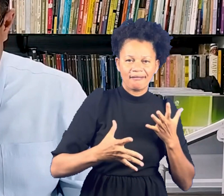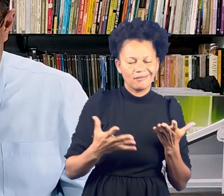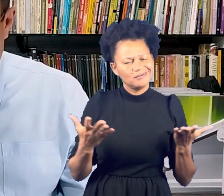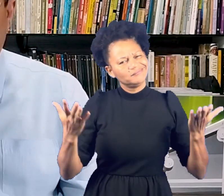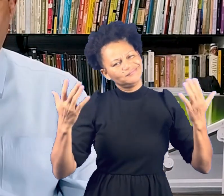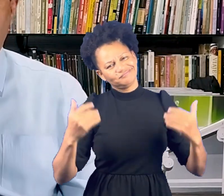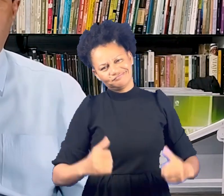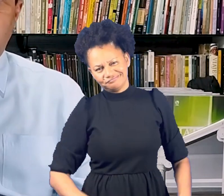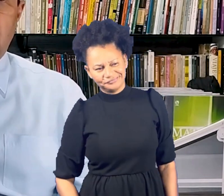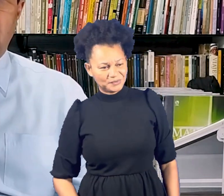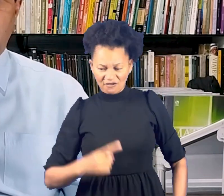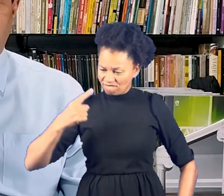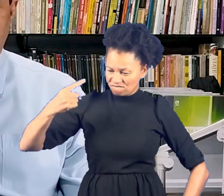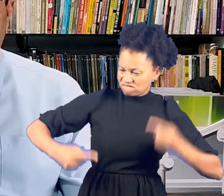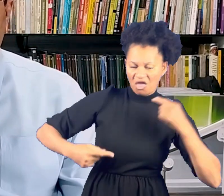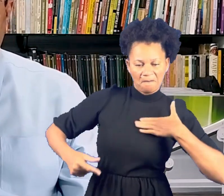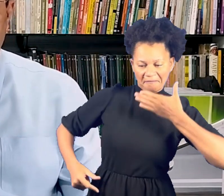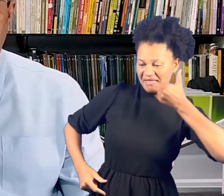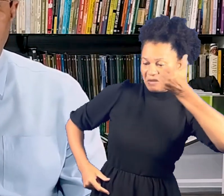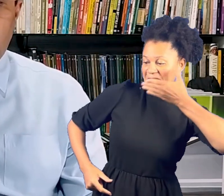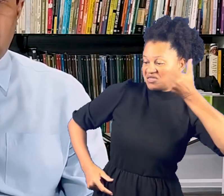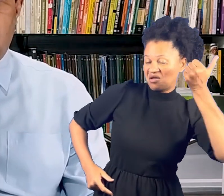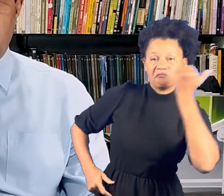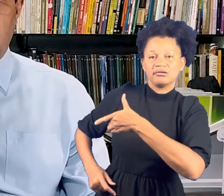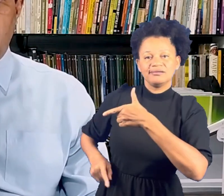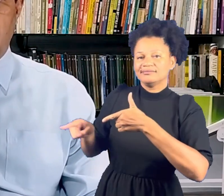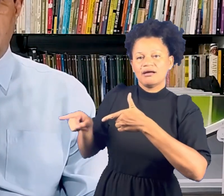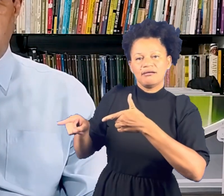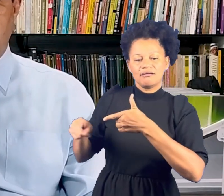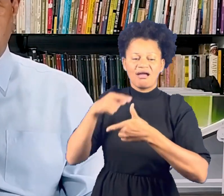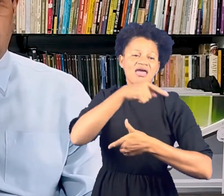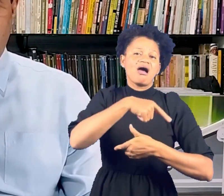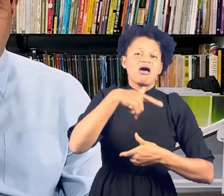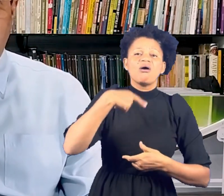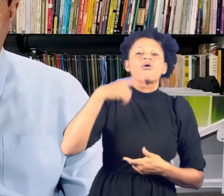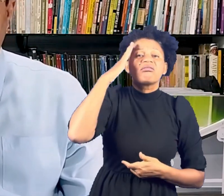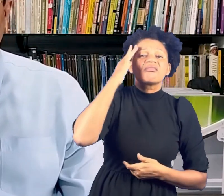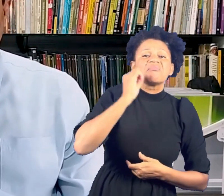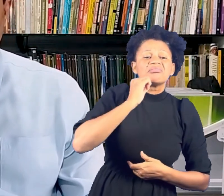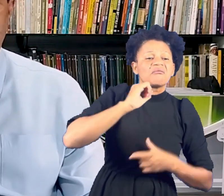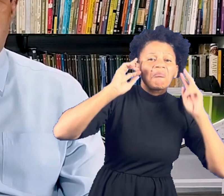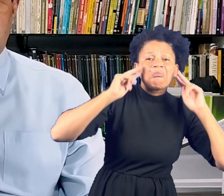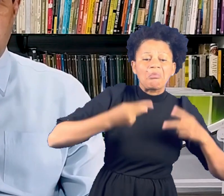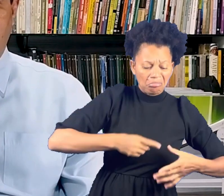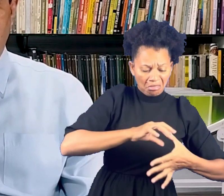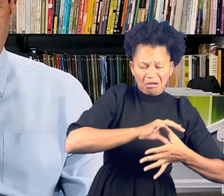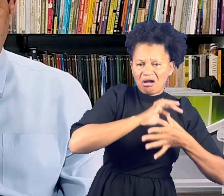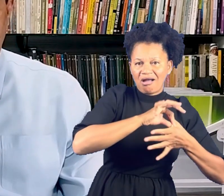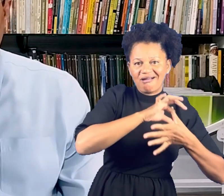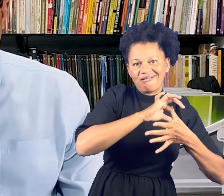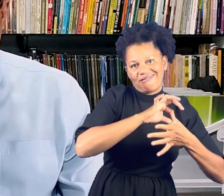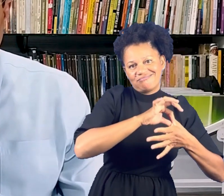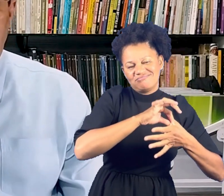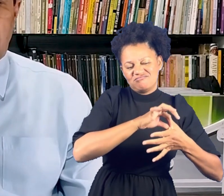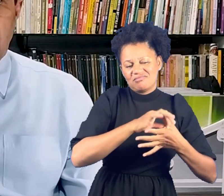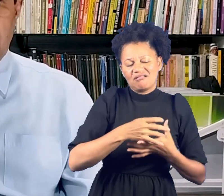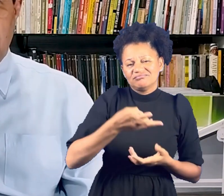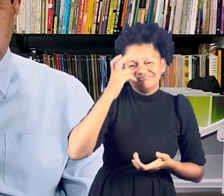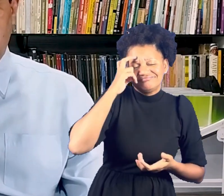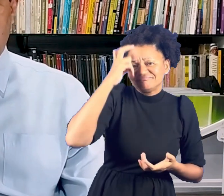irmãos, quem competia com Estevão estava usando sabedoria humana, sabedoria